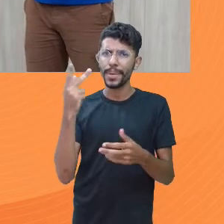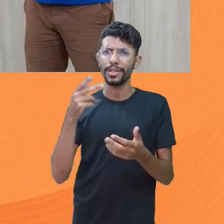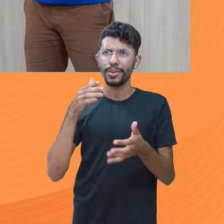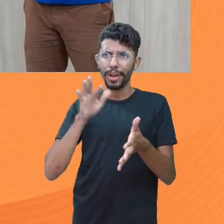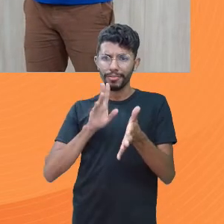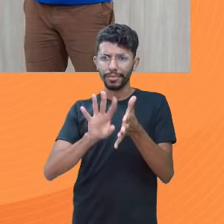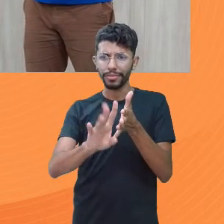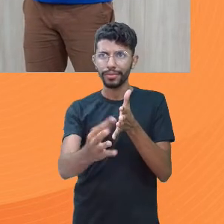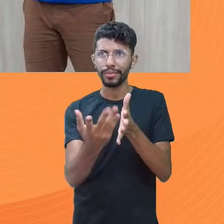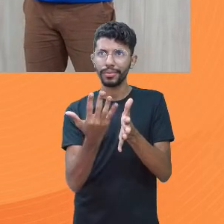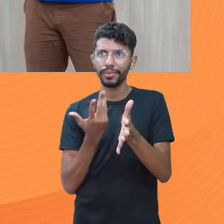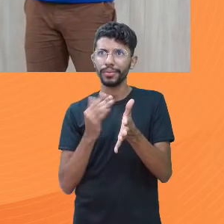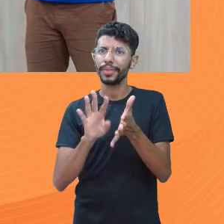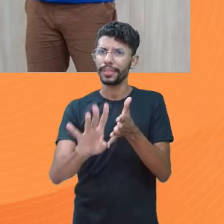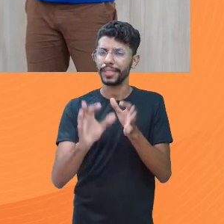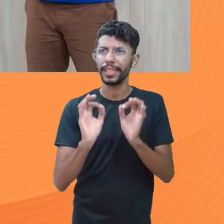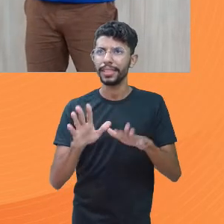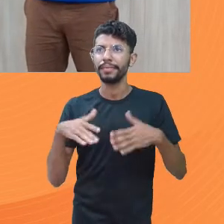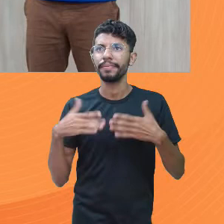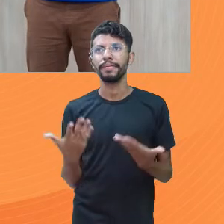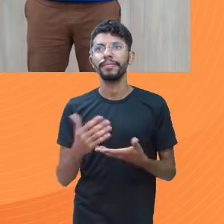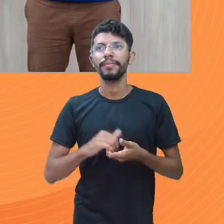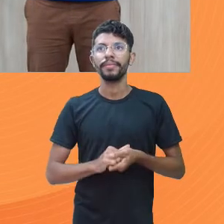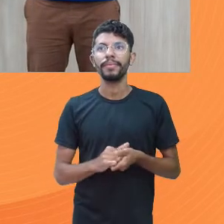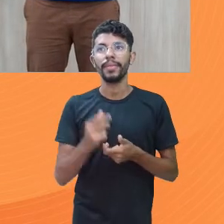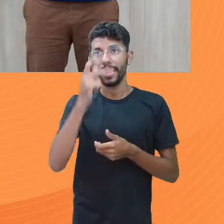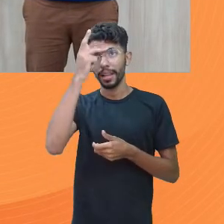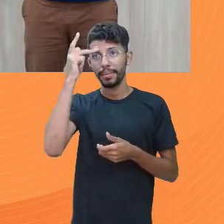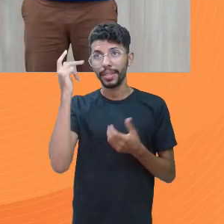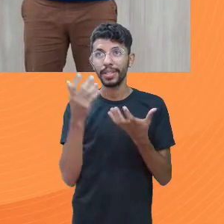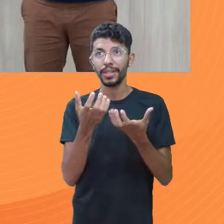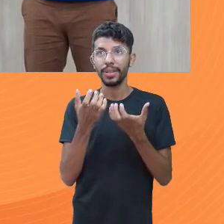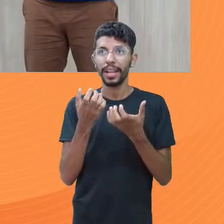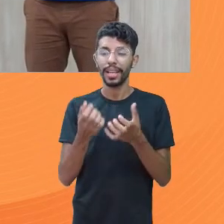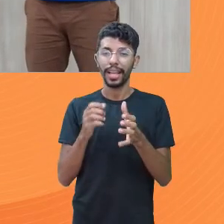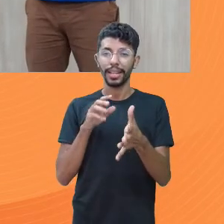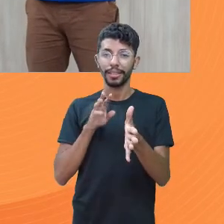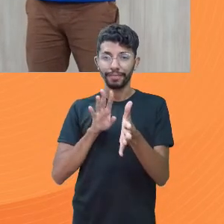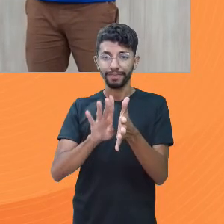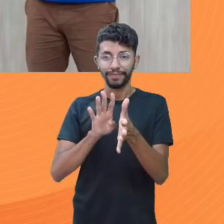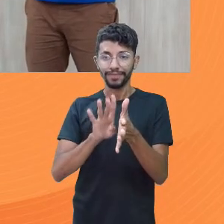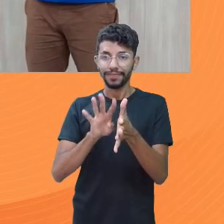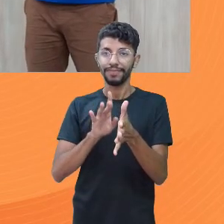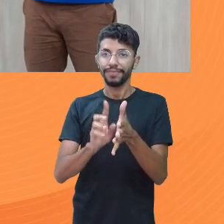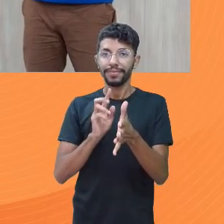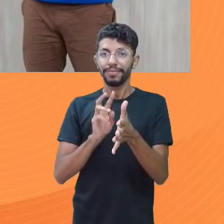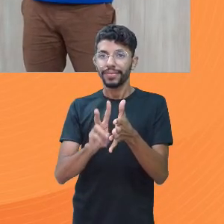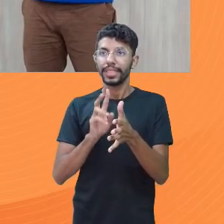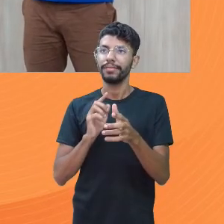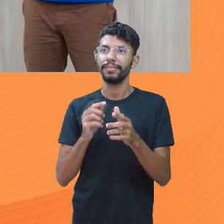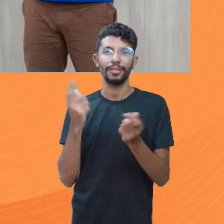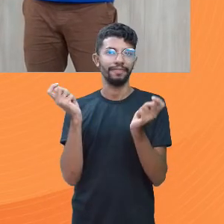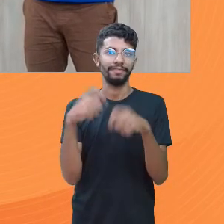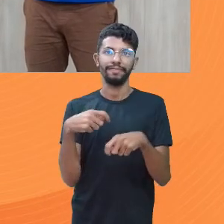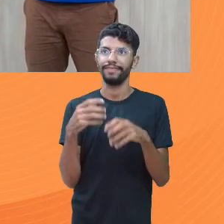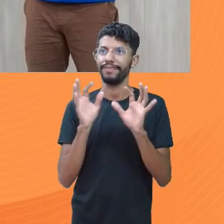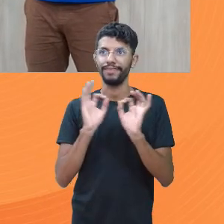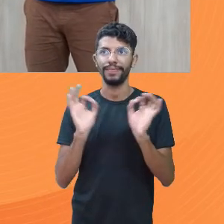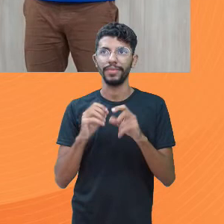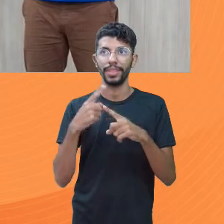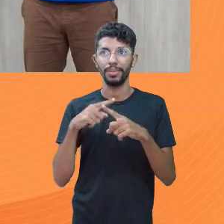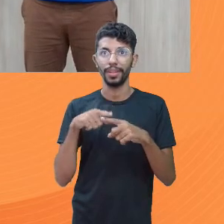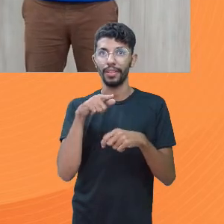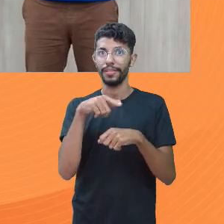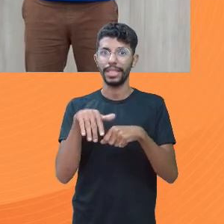parado conversando. Aí acumula lá as pessoas querendo passar, olha que interessante. As pessoas querendo passar e você lá conversando no corredor